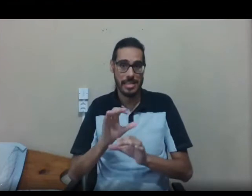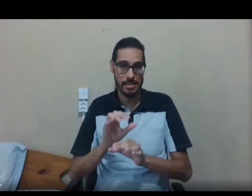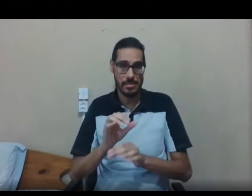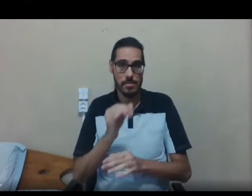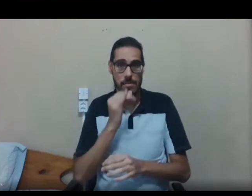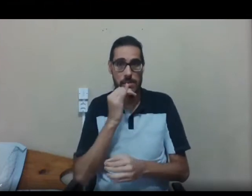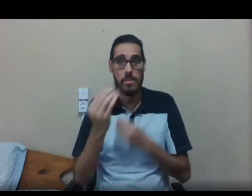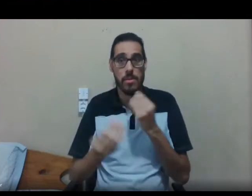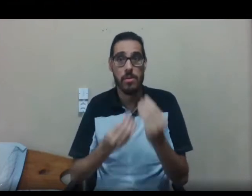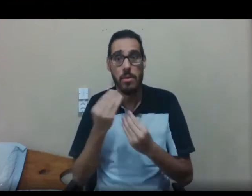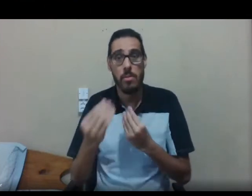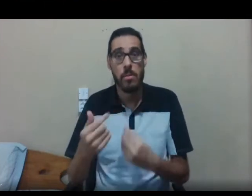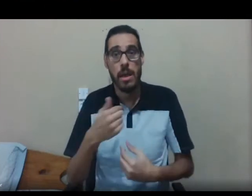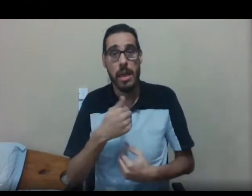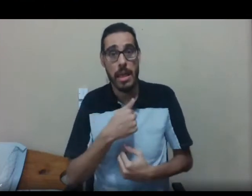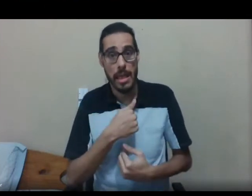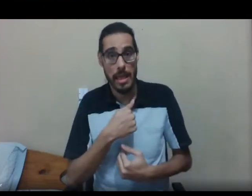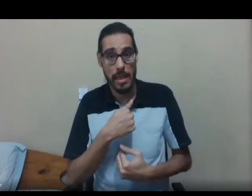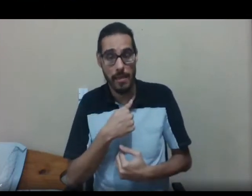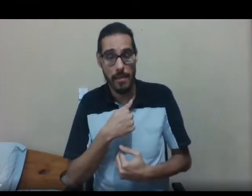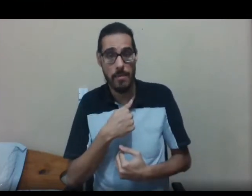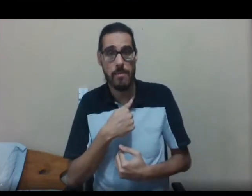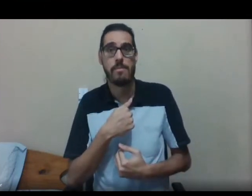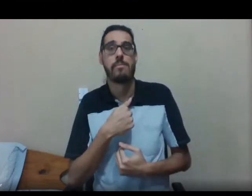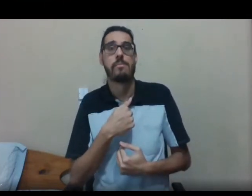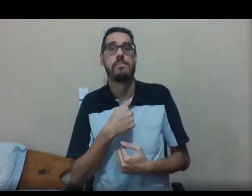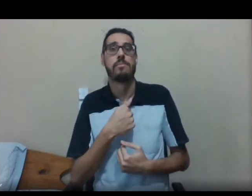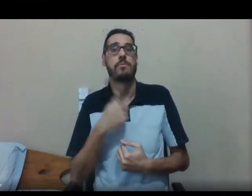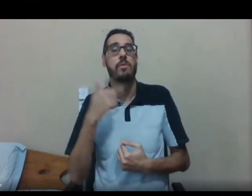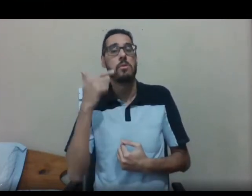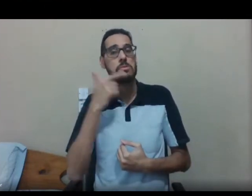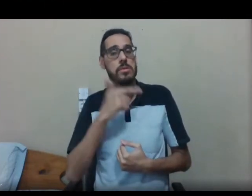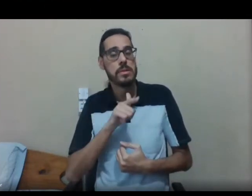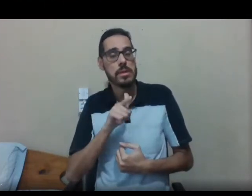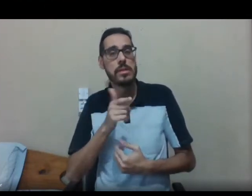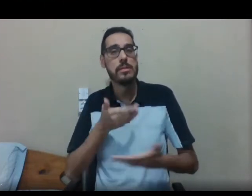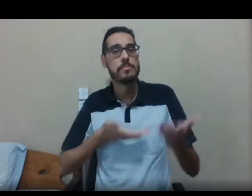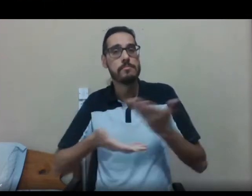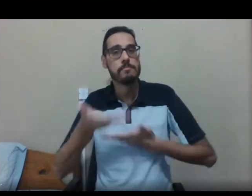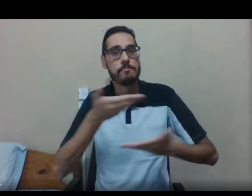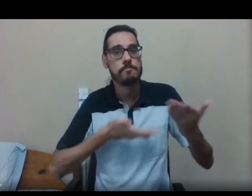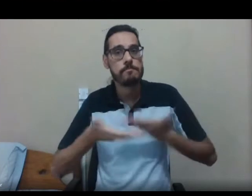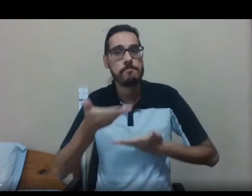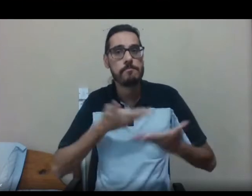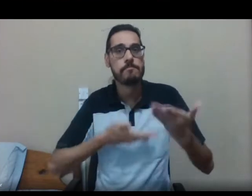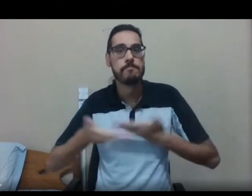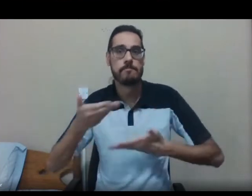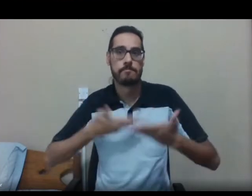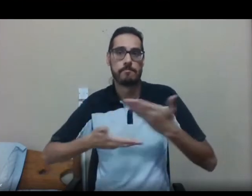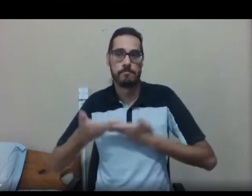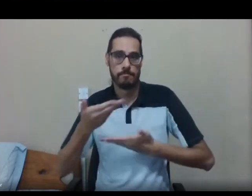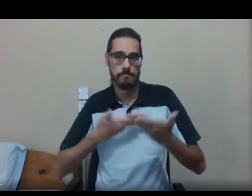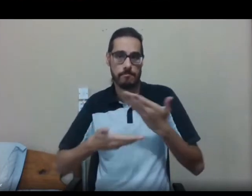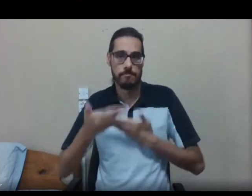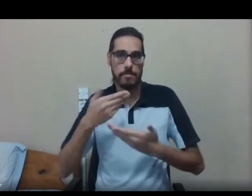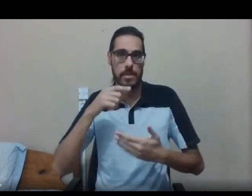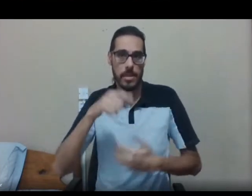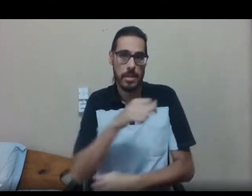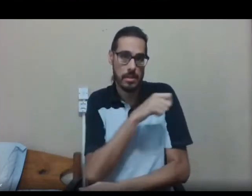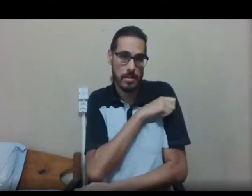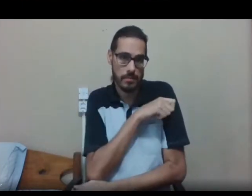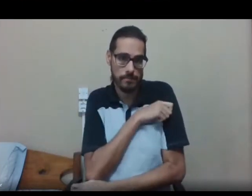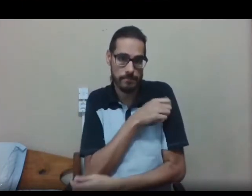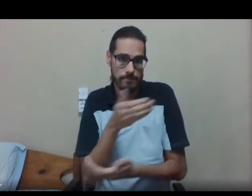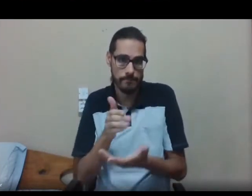aí tem as atividades dos estudantes também, né? Quais atividades eles precisarão realizar para que ele se